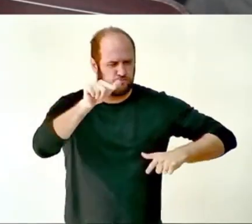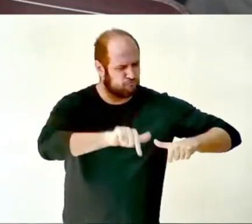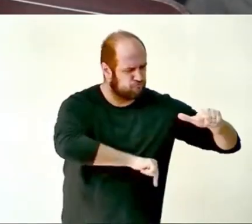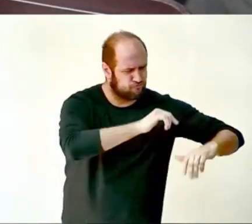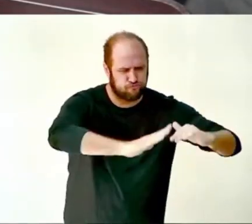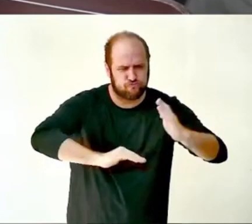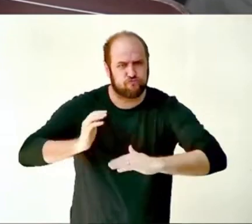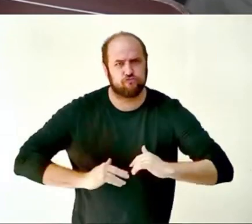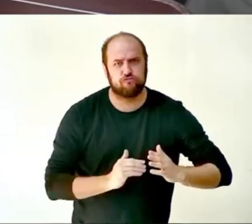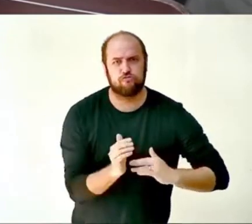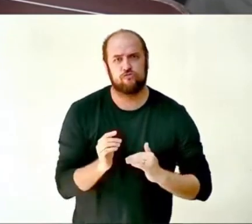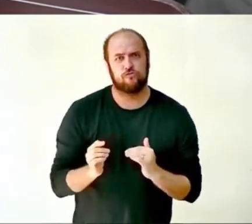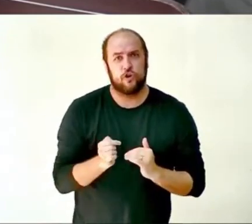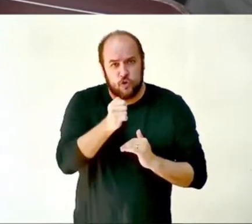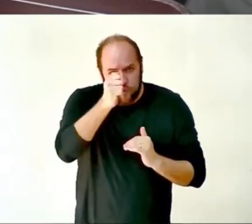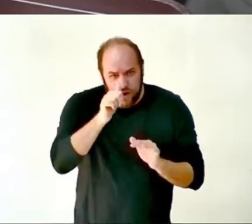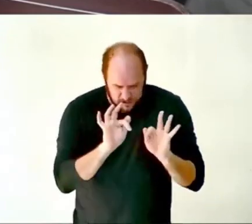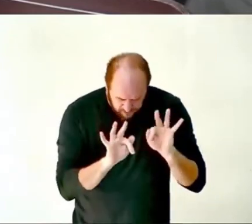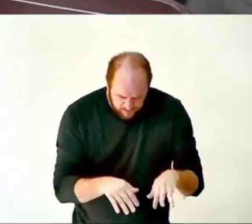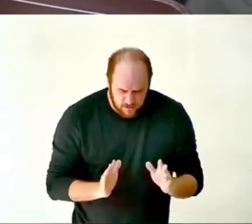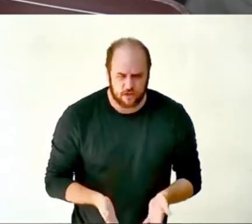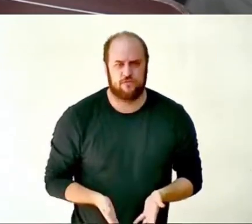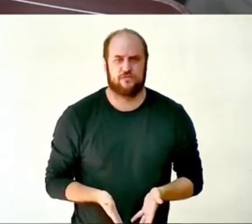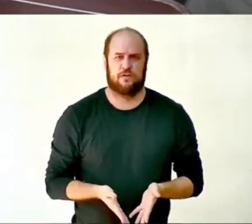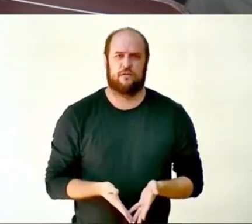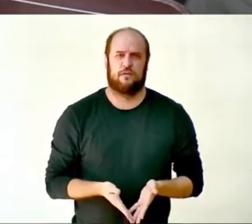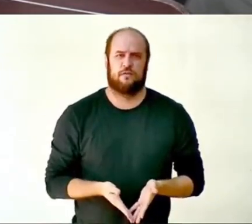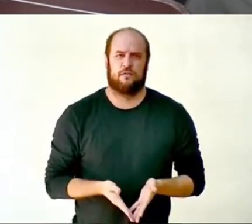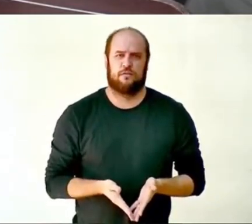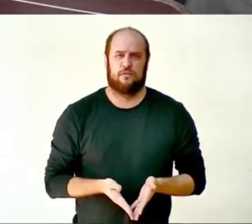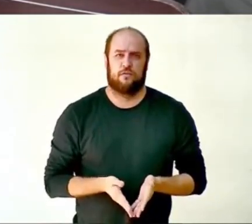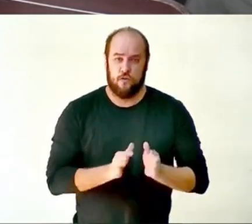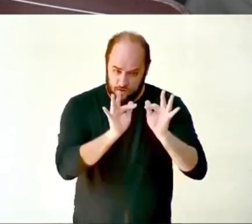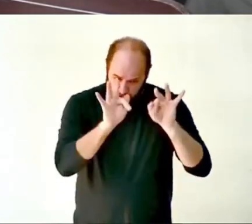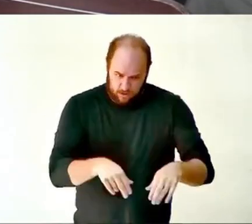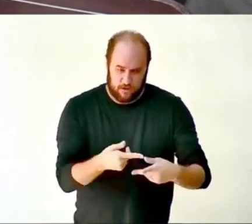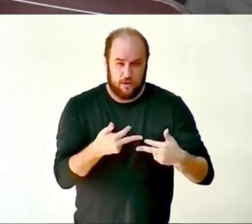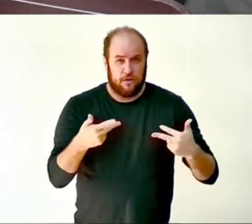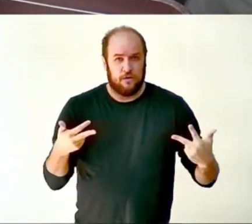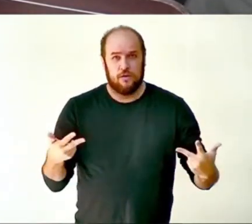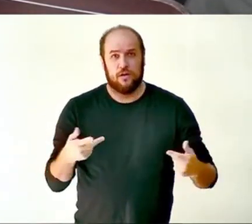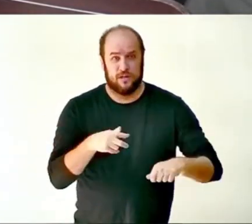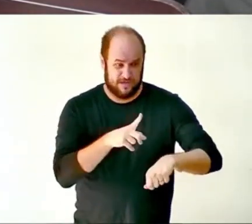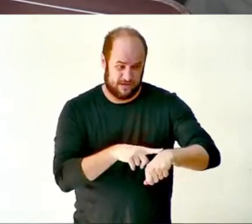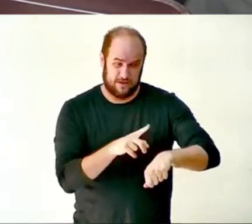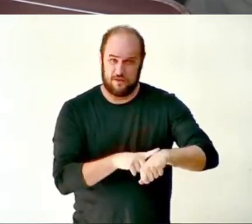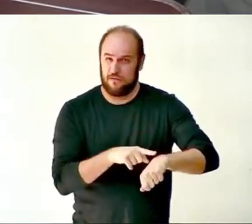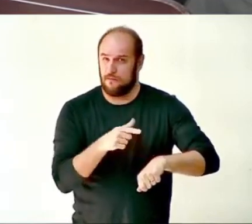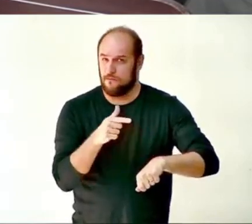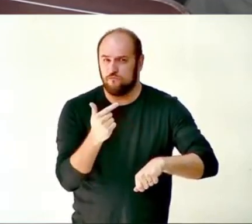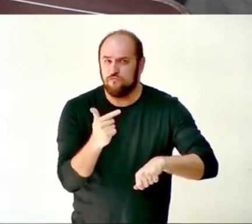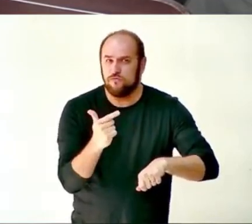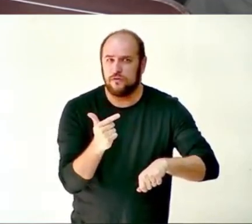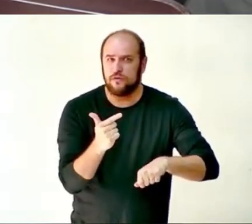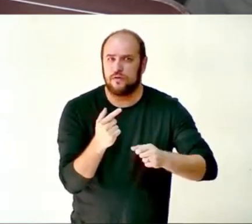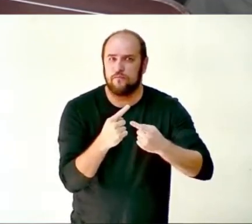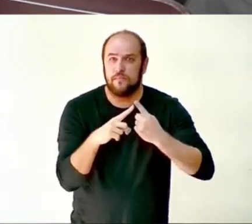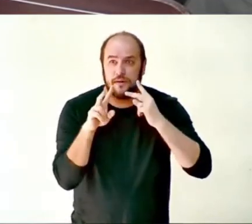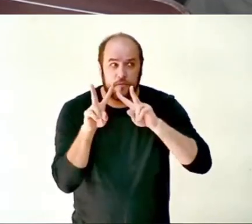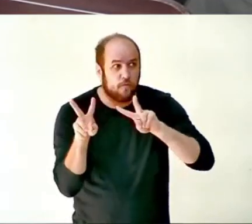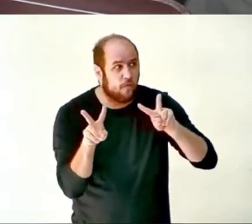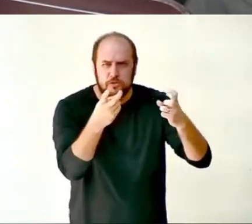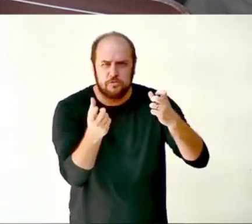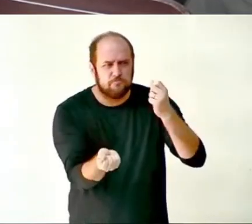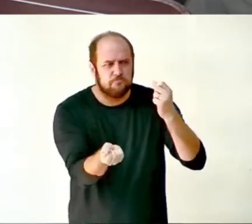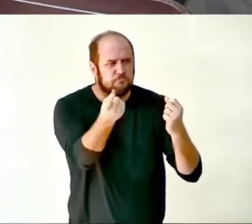das coisas é próximo. O fim das coisas não é marcado no relógio. O fim das coisas é determinado pelos